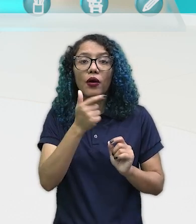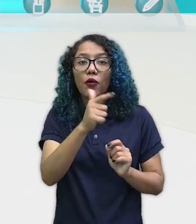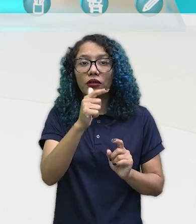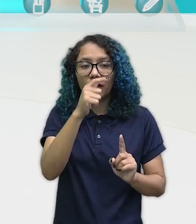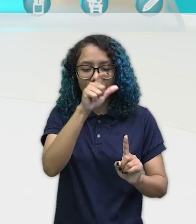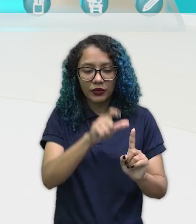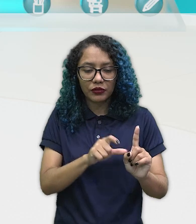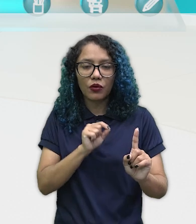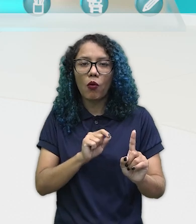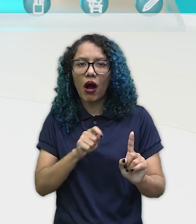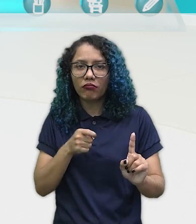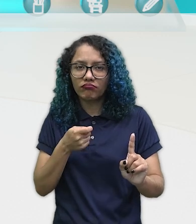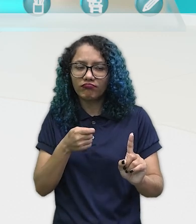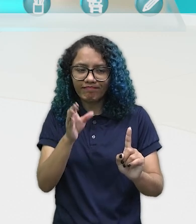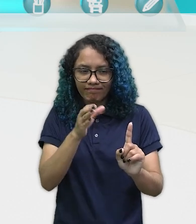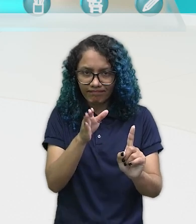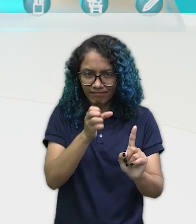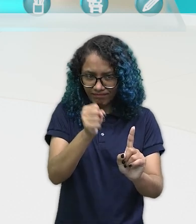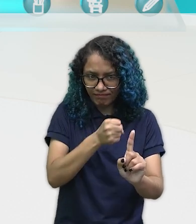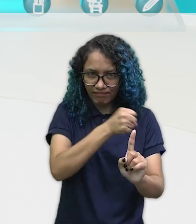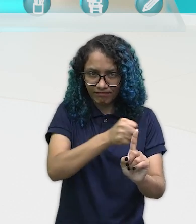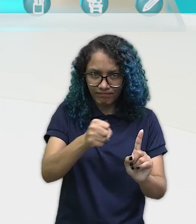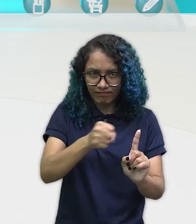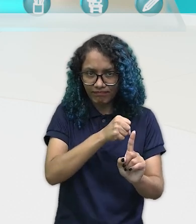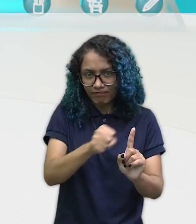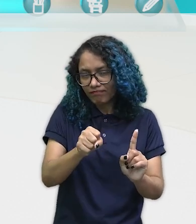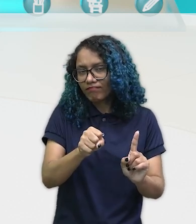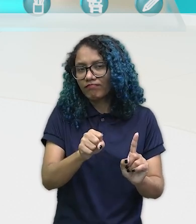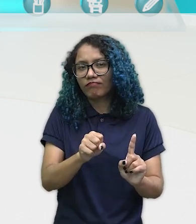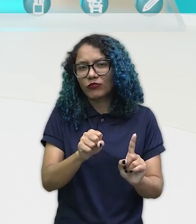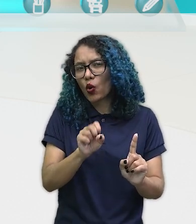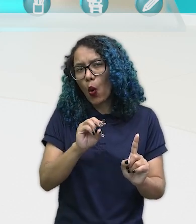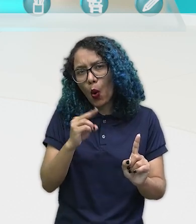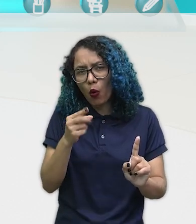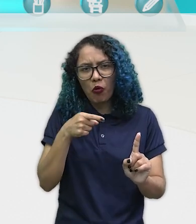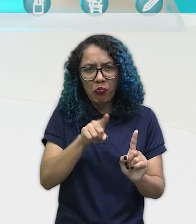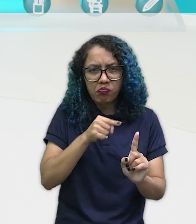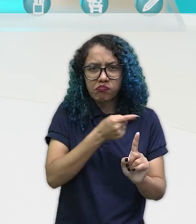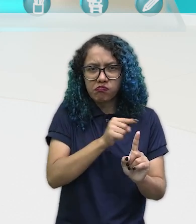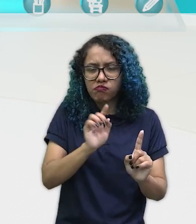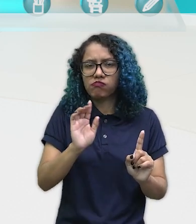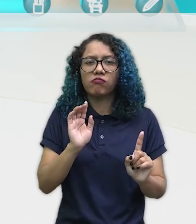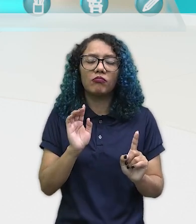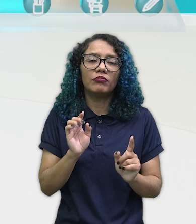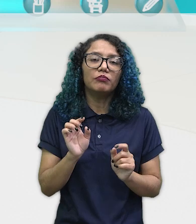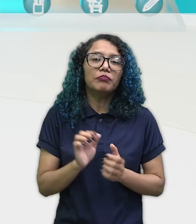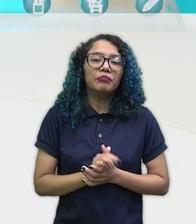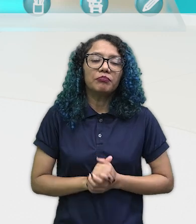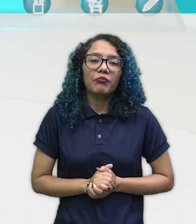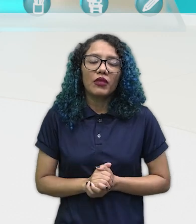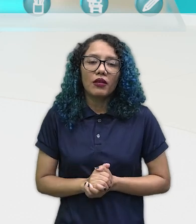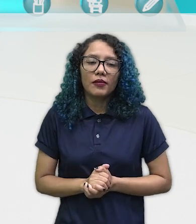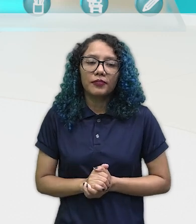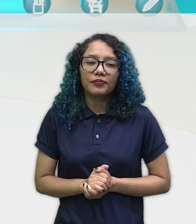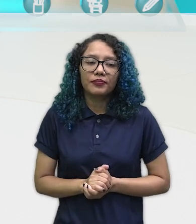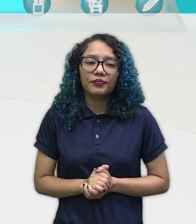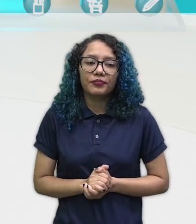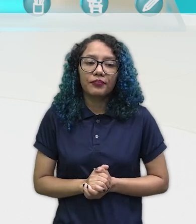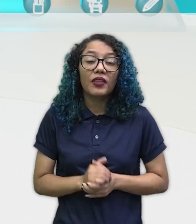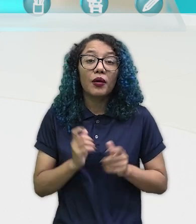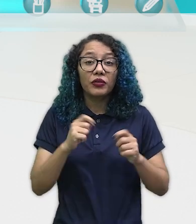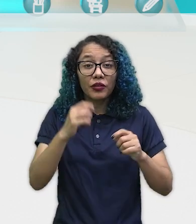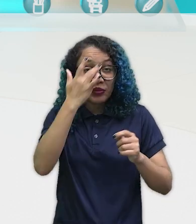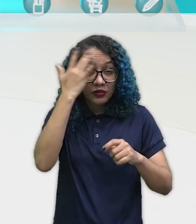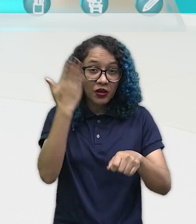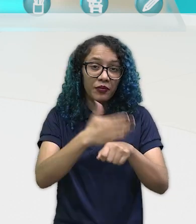o oponente. Isso faz com que as pessoas que estão praticando a luta